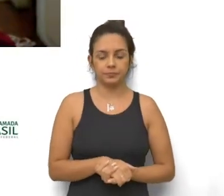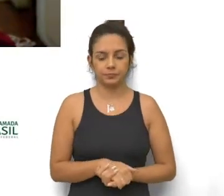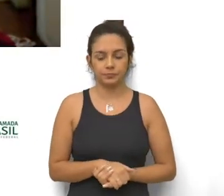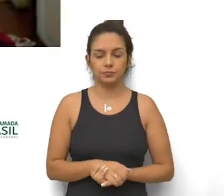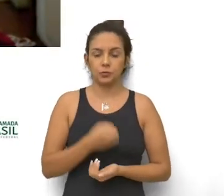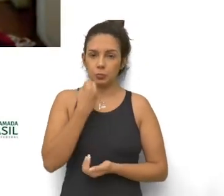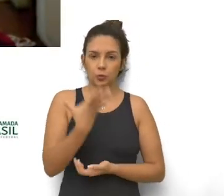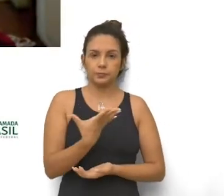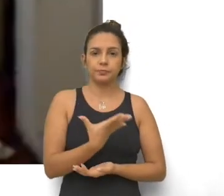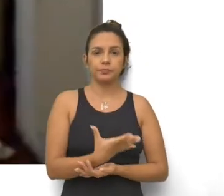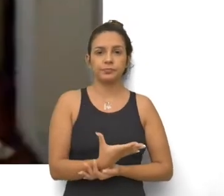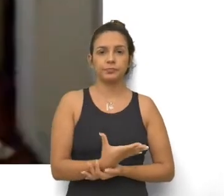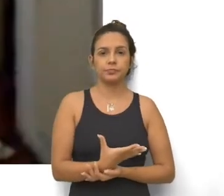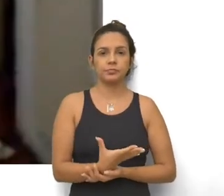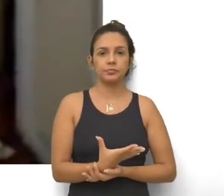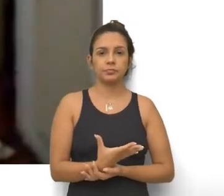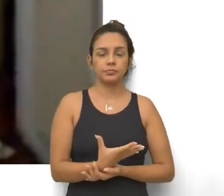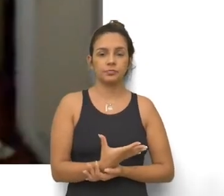Bom,